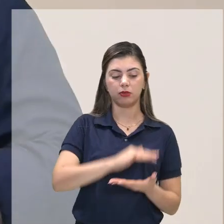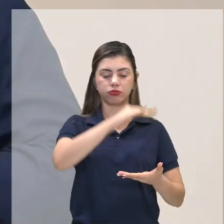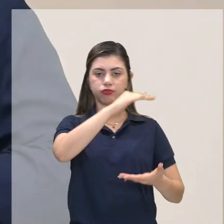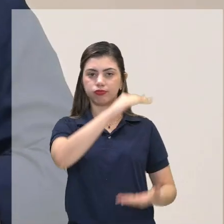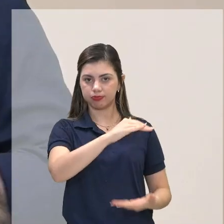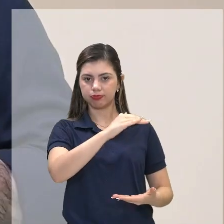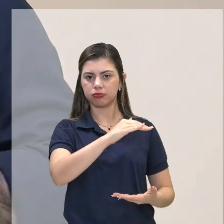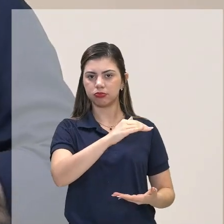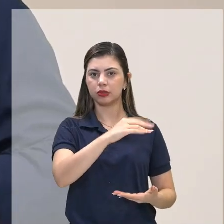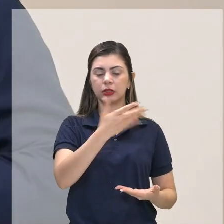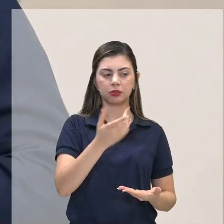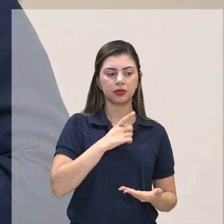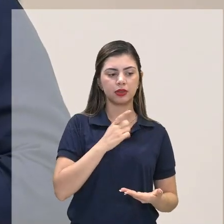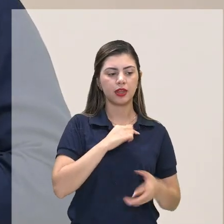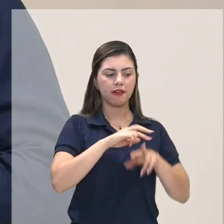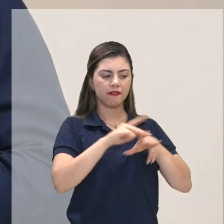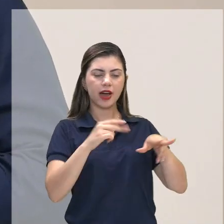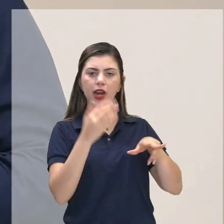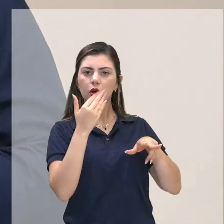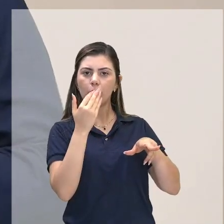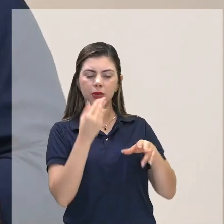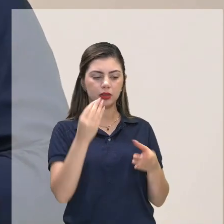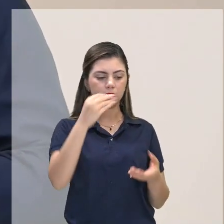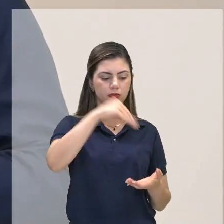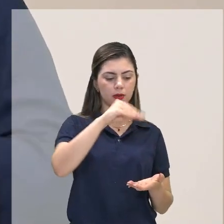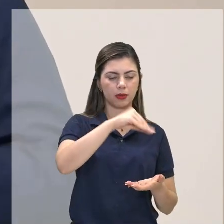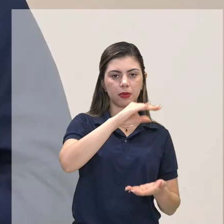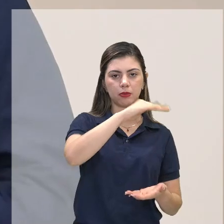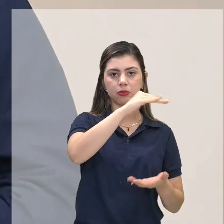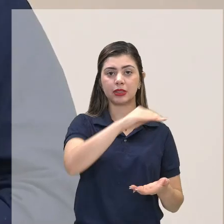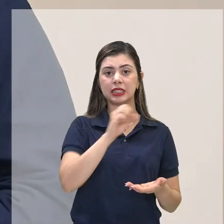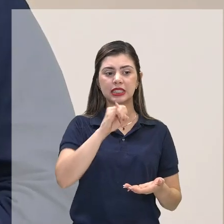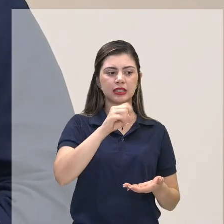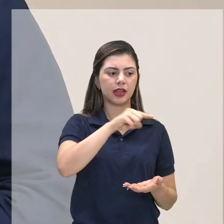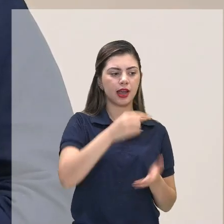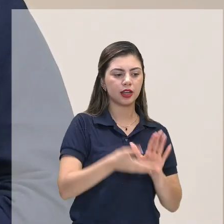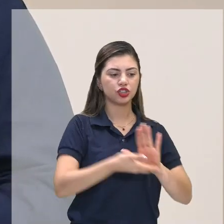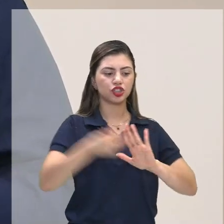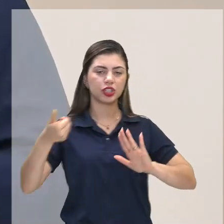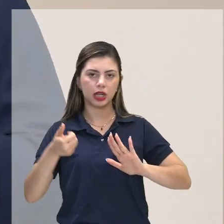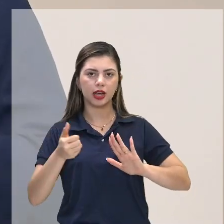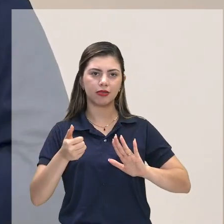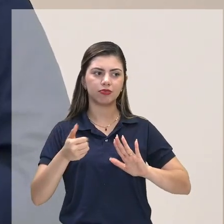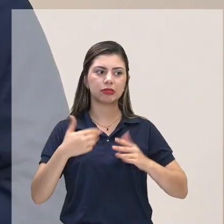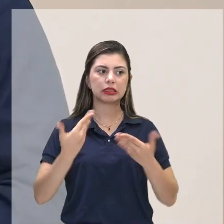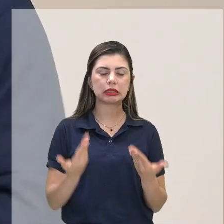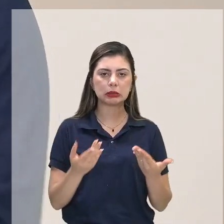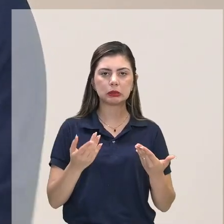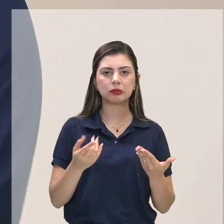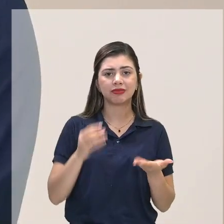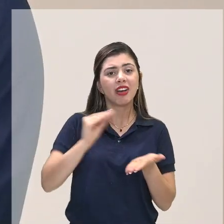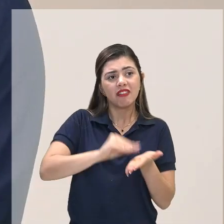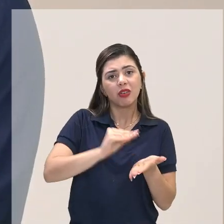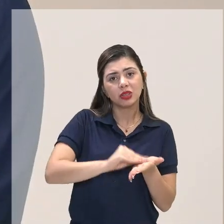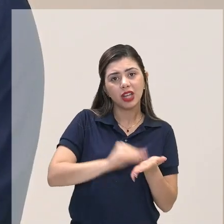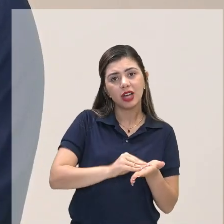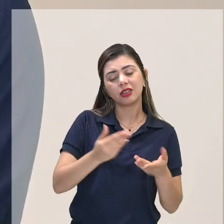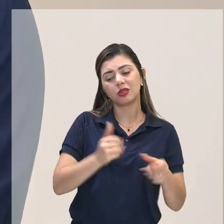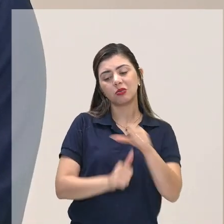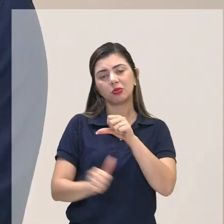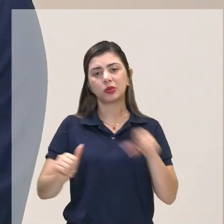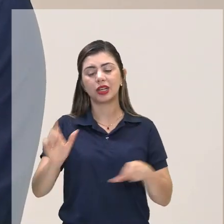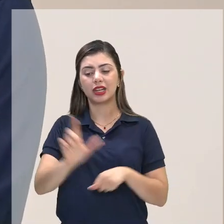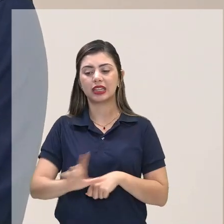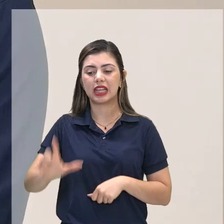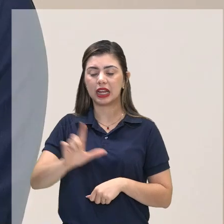Nós temos vários elementos ali. A ausência de um causa um certo prejuízo. Então, a ausência da literatura também causa um